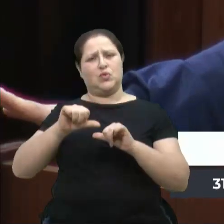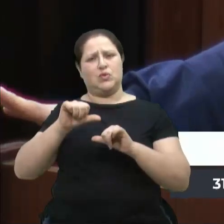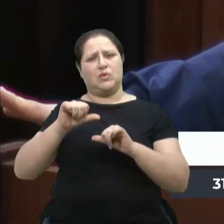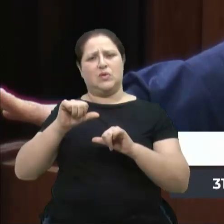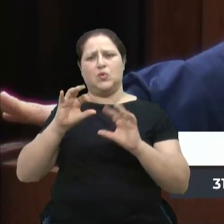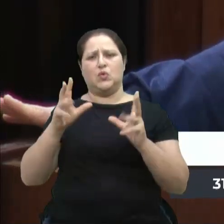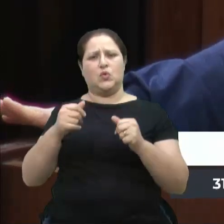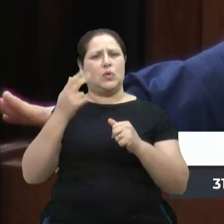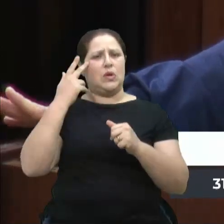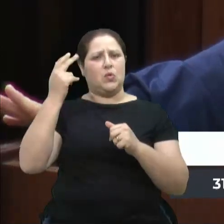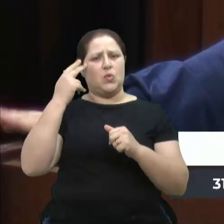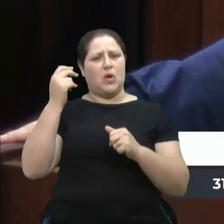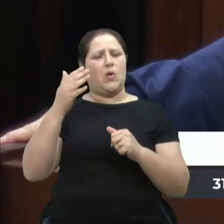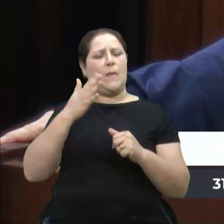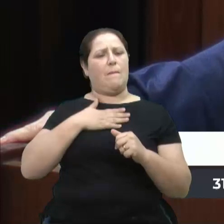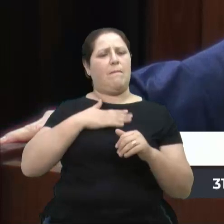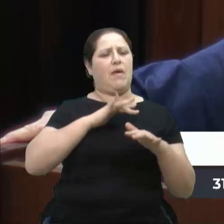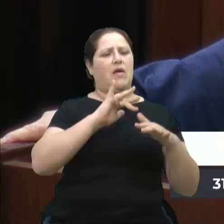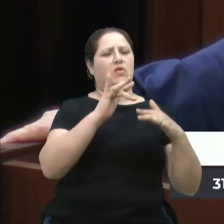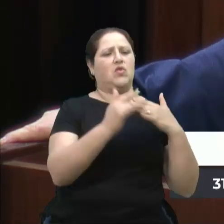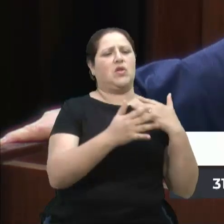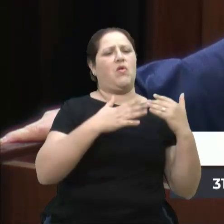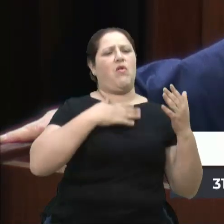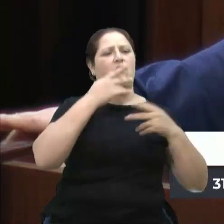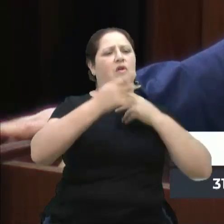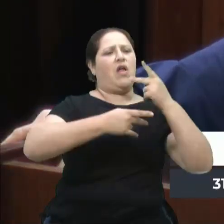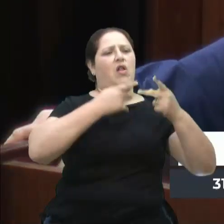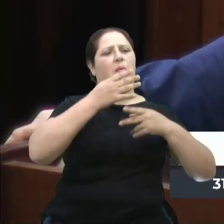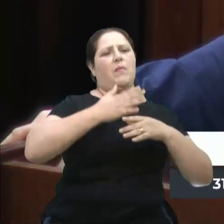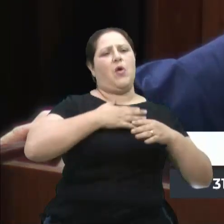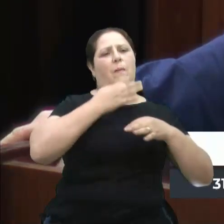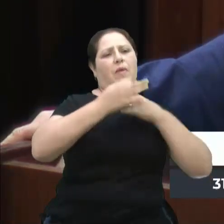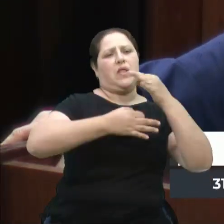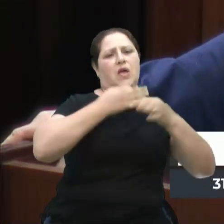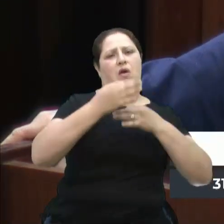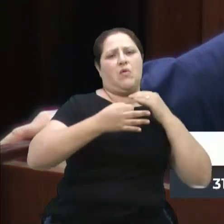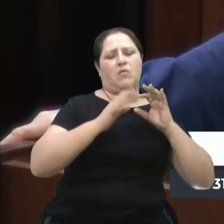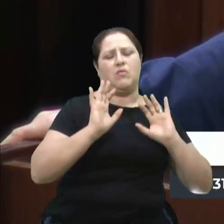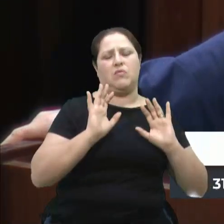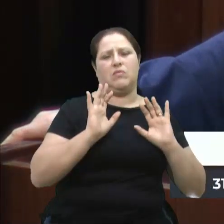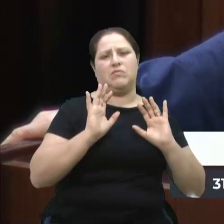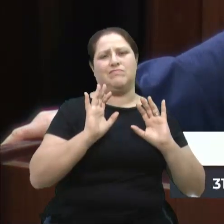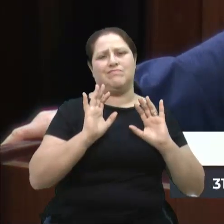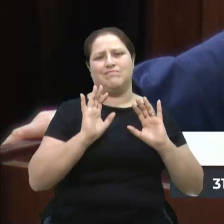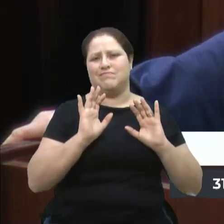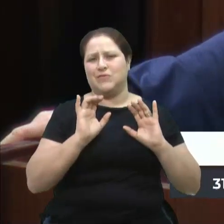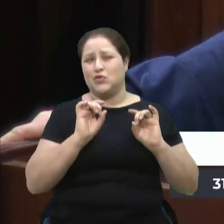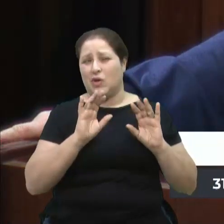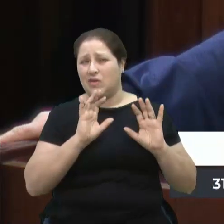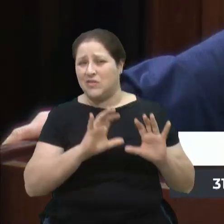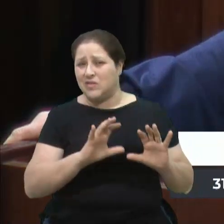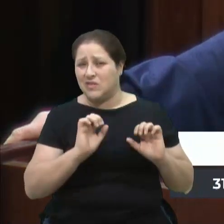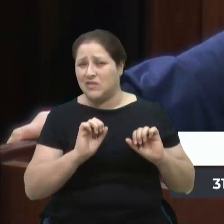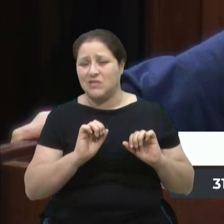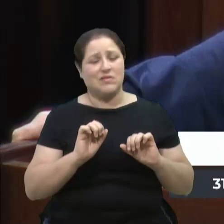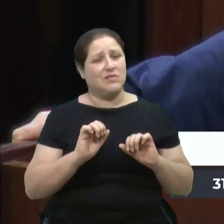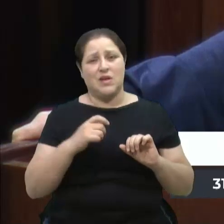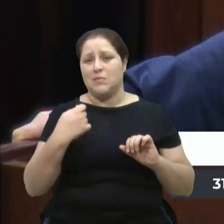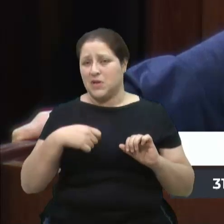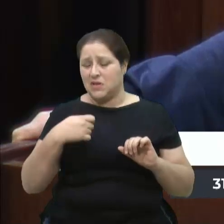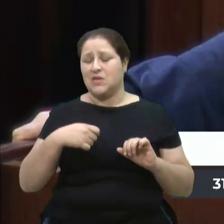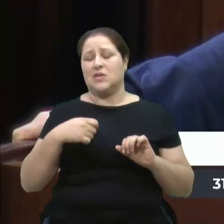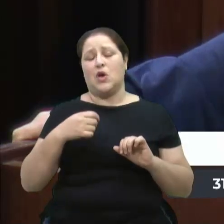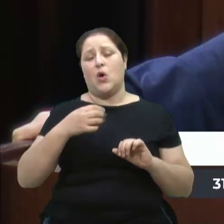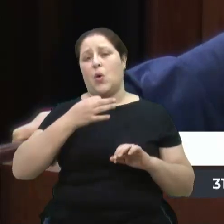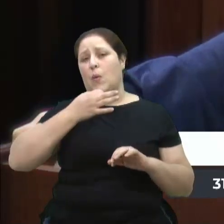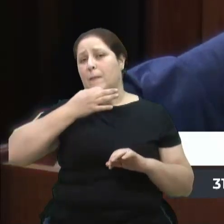dono das redes sociais, todo mundo fala o que quer, né, e fica por assim. Por isso que a gente precisa, daqui a pouco, rever